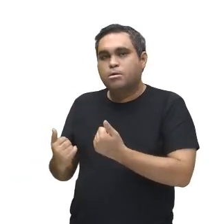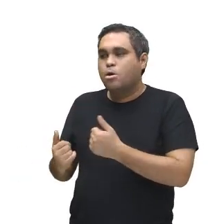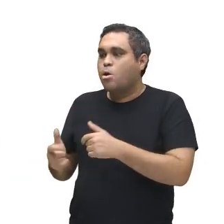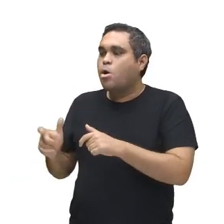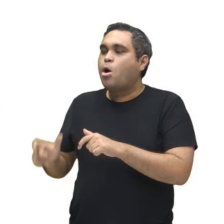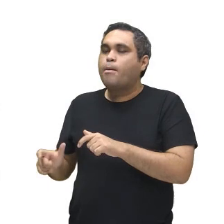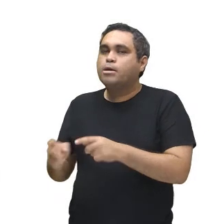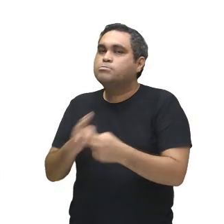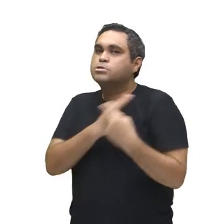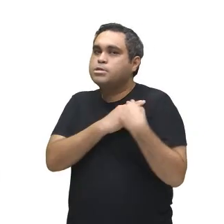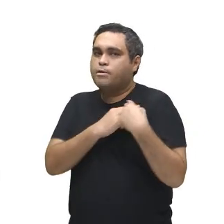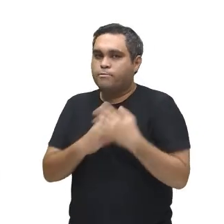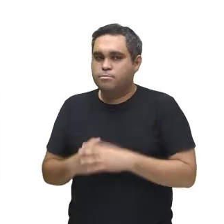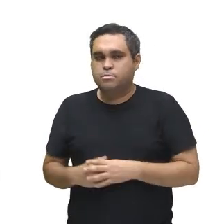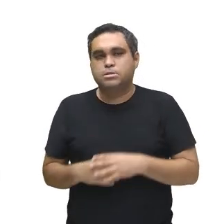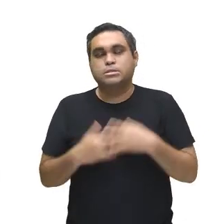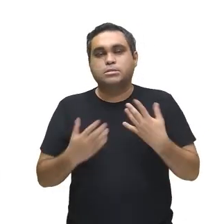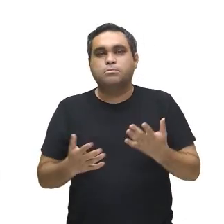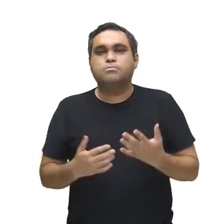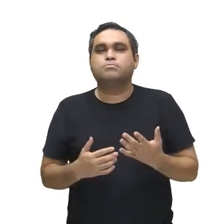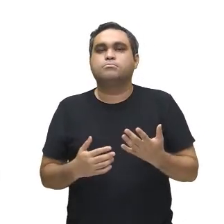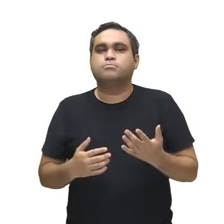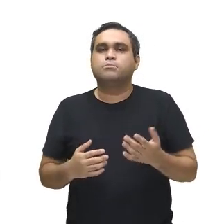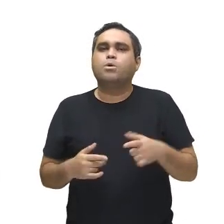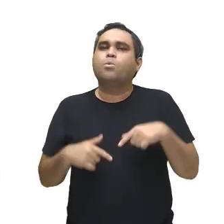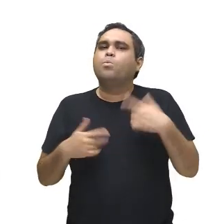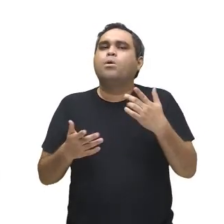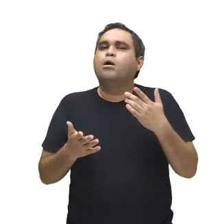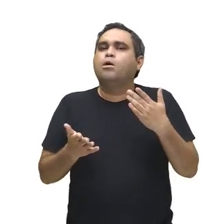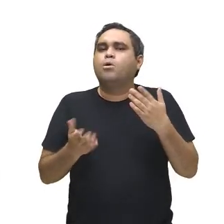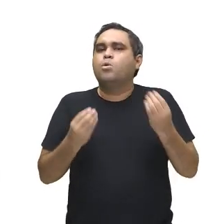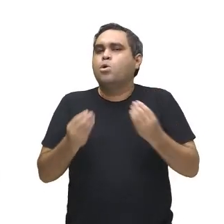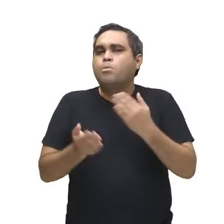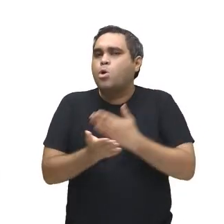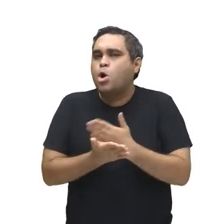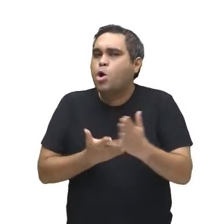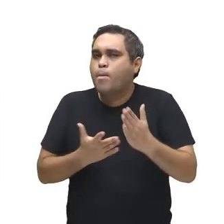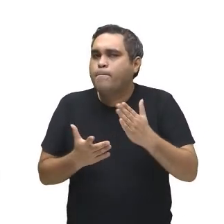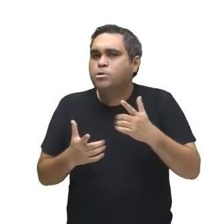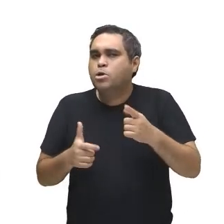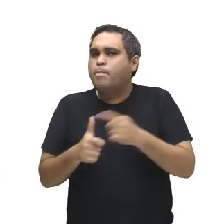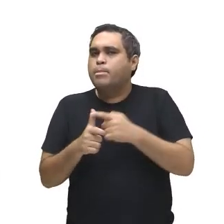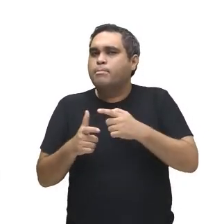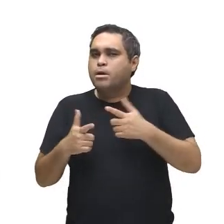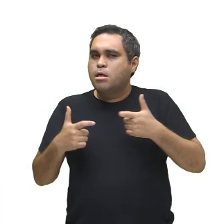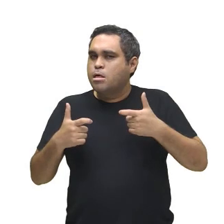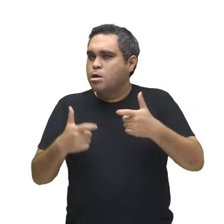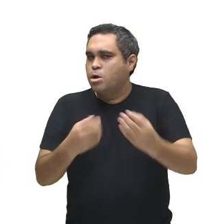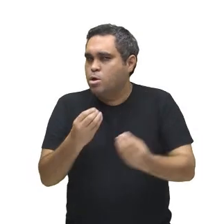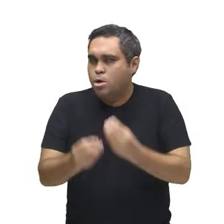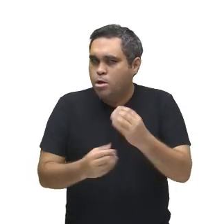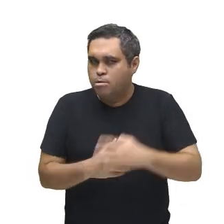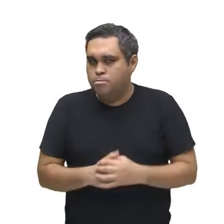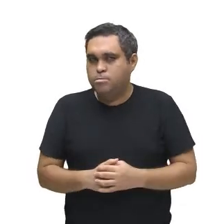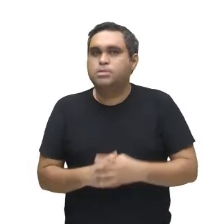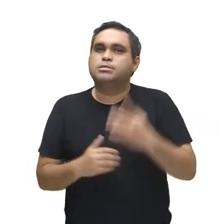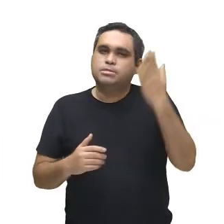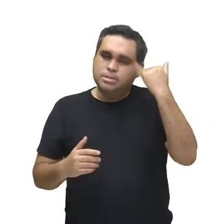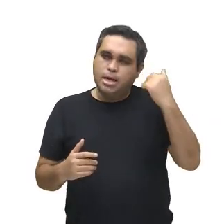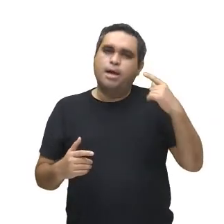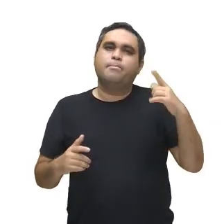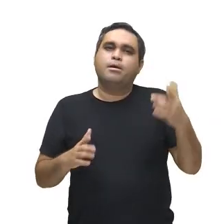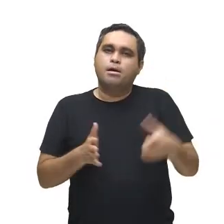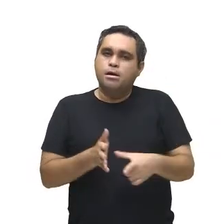ouvirem a pergunta, qual foi o estopim da Primeira Guerra Mundial? Qual foi a gota d'água? A gente sabe que houve uma rivalidade,